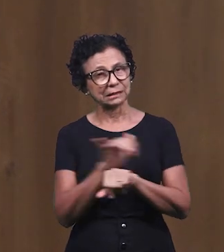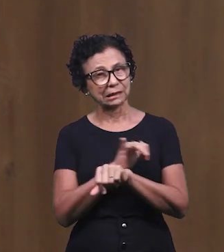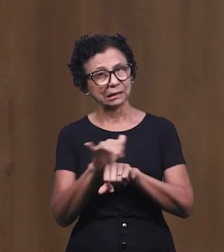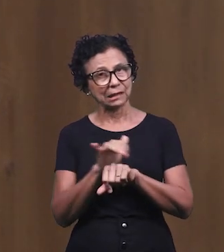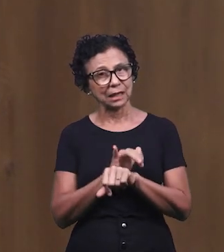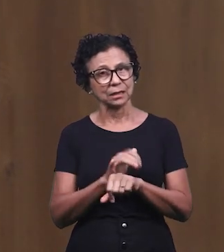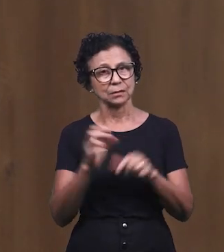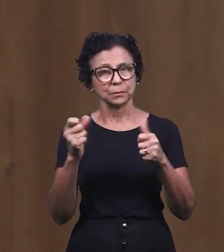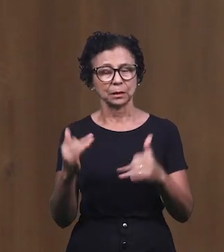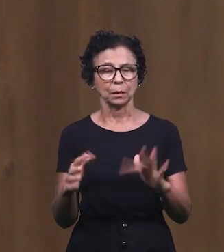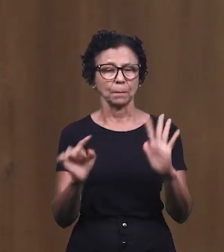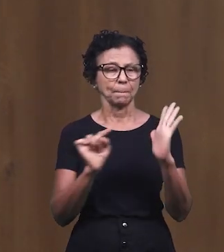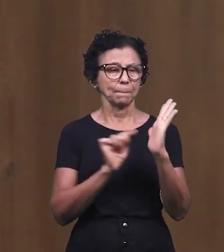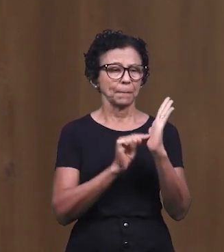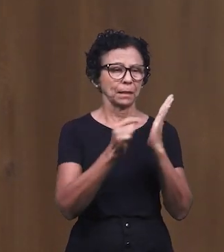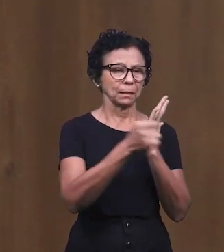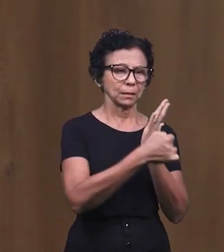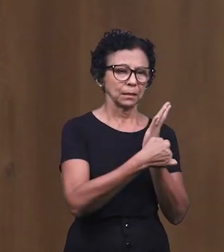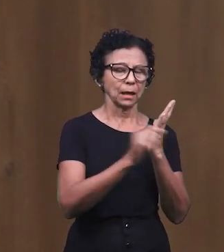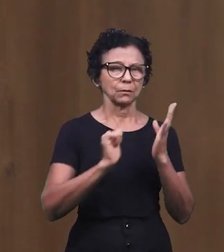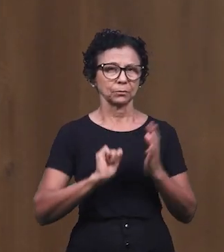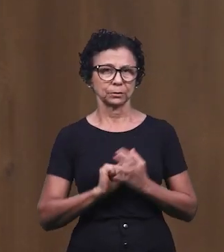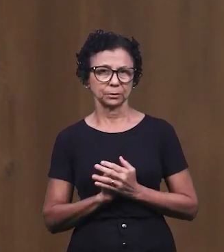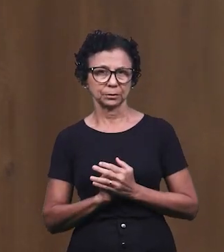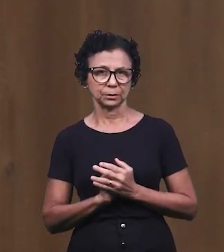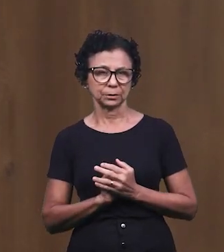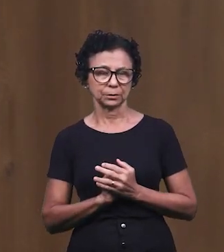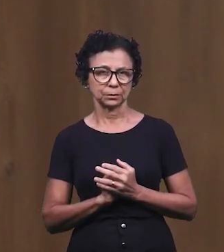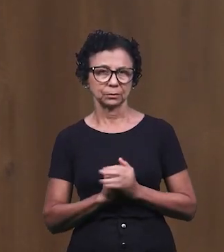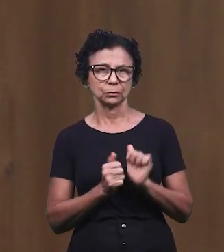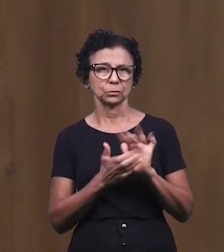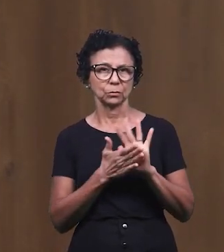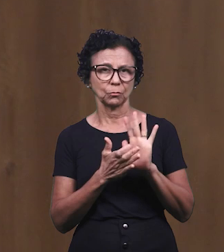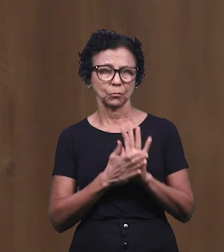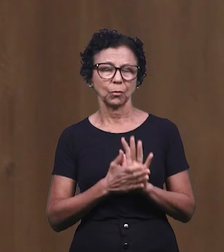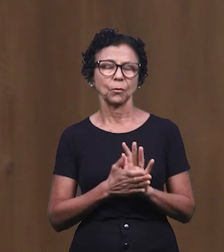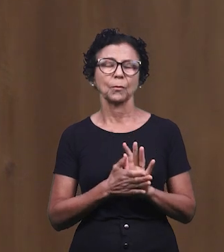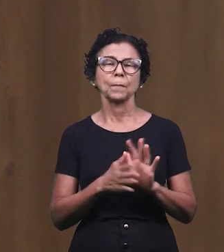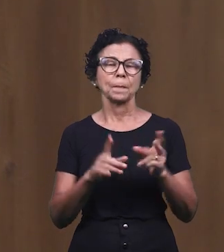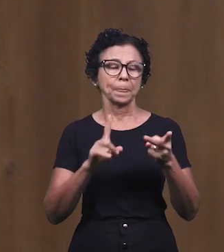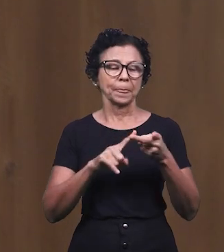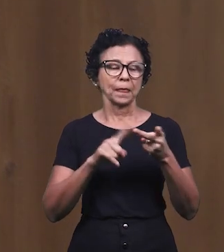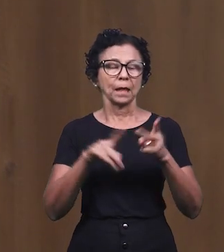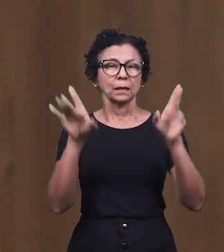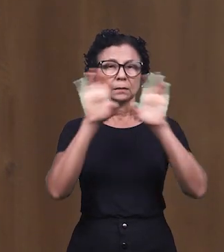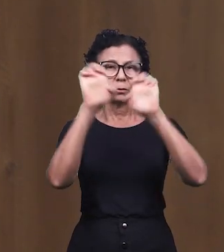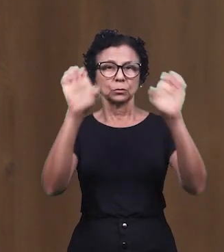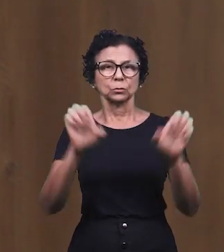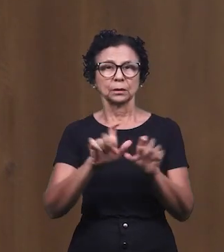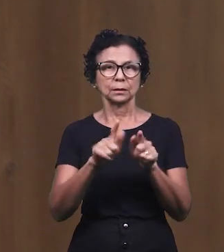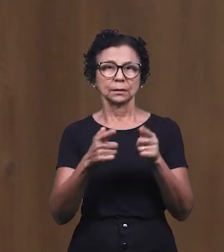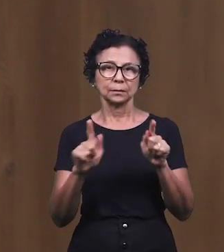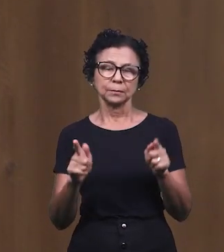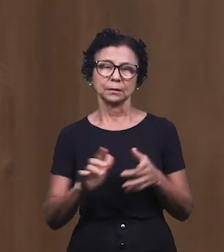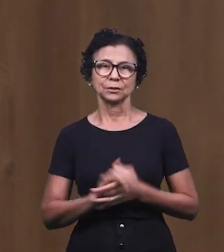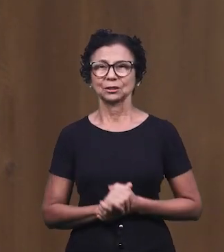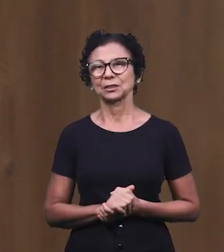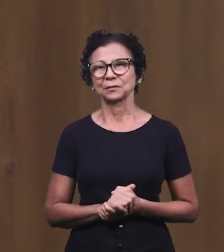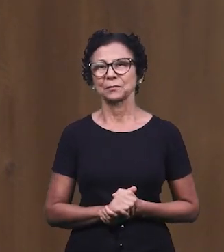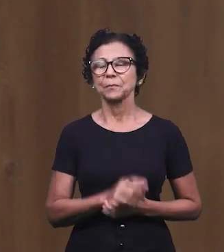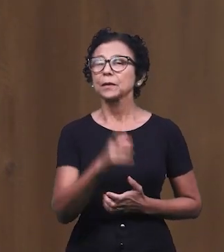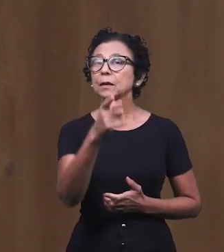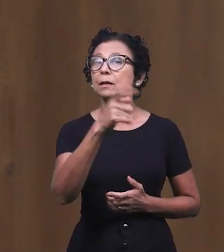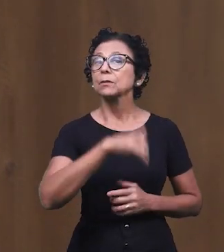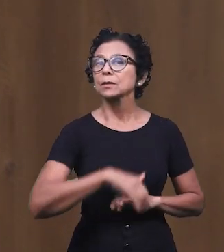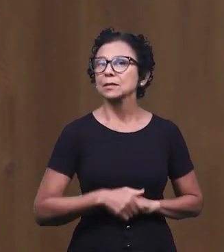A gente falou o que é metáfora, explicamos que dentro do louvor tem as metáforas, explicamos a estrutura da gramática, mas eu quero ver de vocês também. Eu